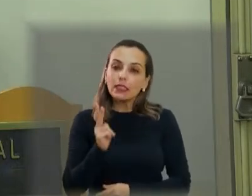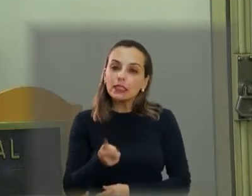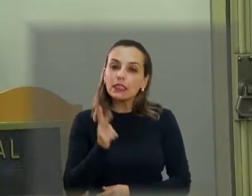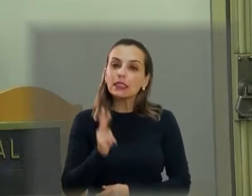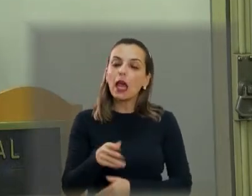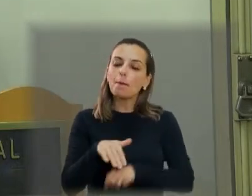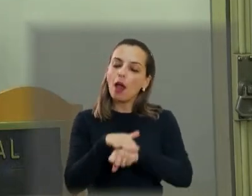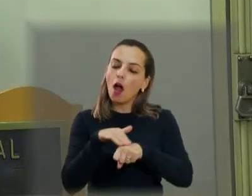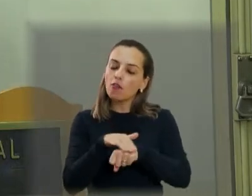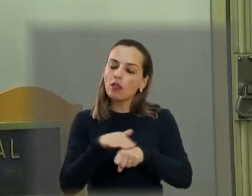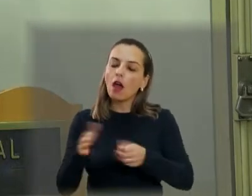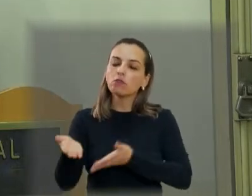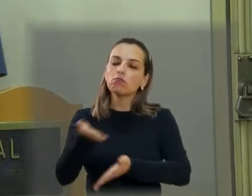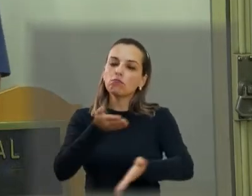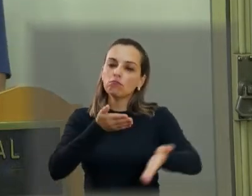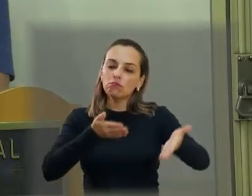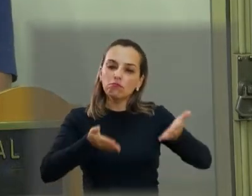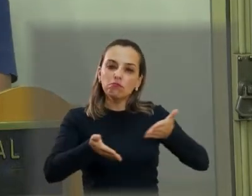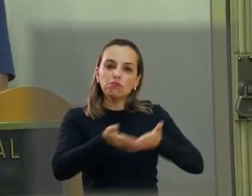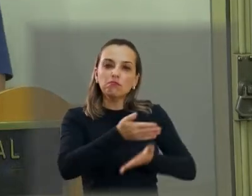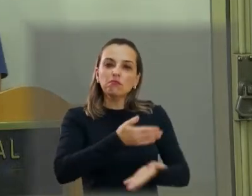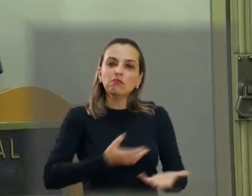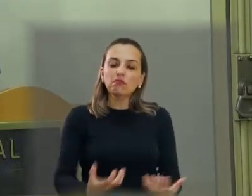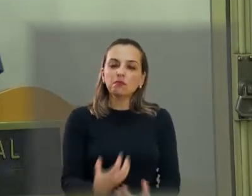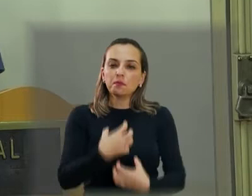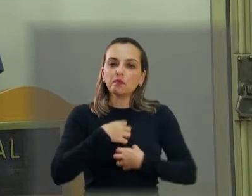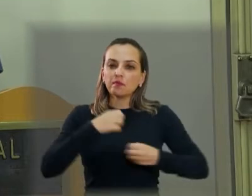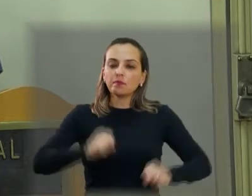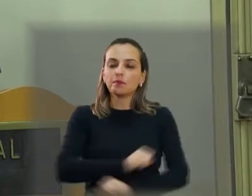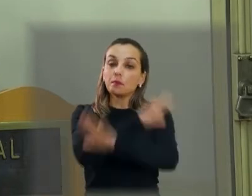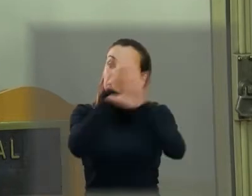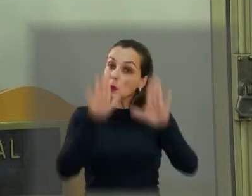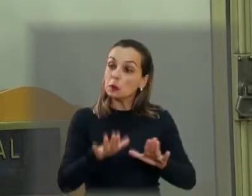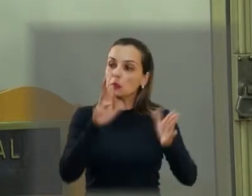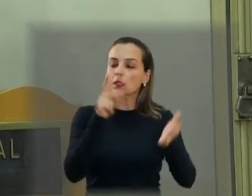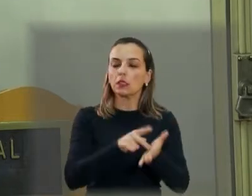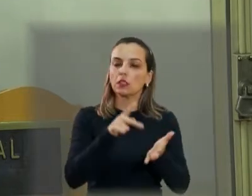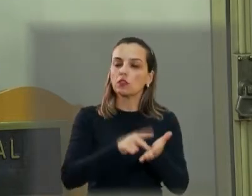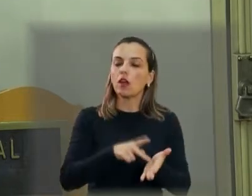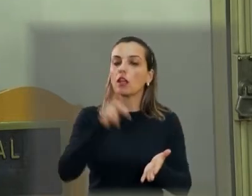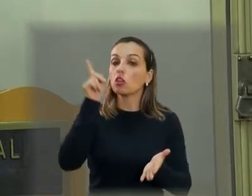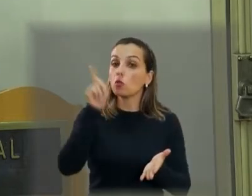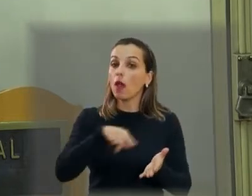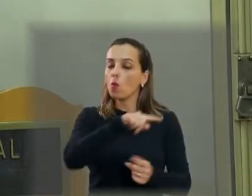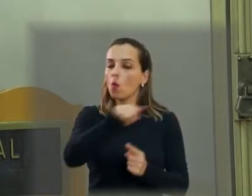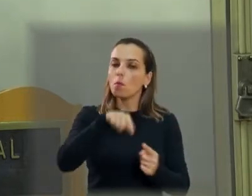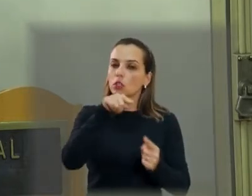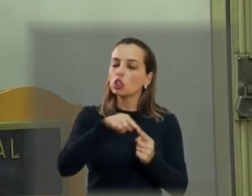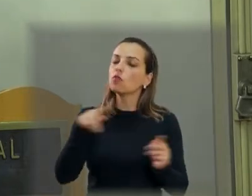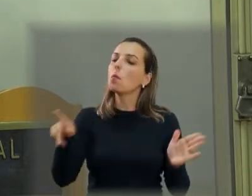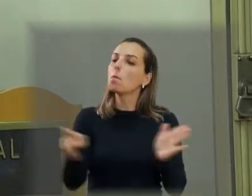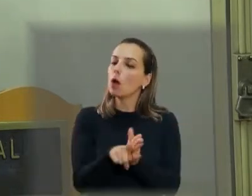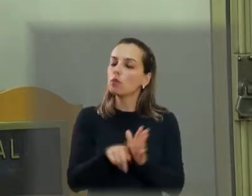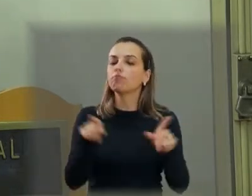pôde conversar com a sociedade de uma forma bem transparente. Esse é um dos nossos objetivos